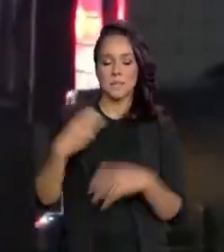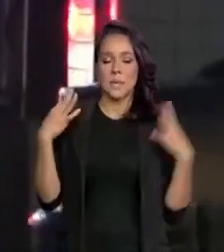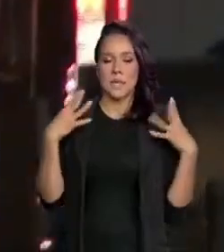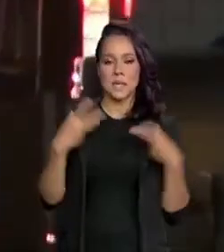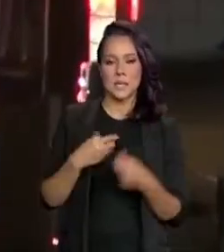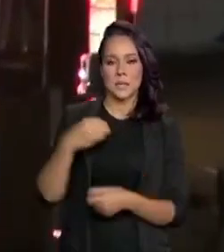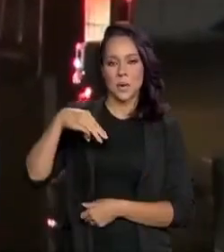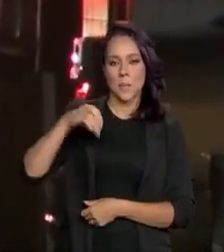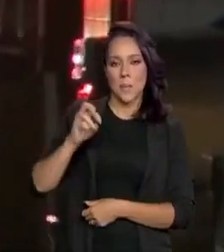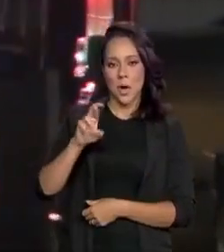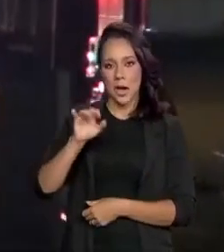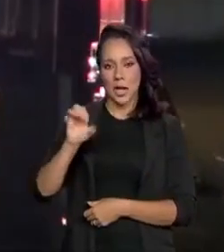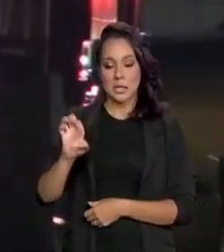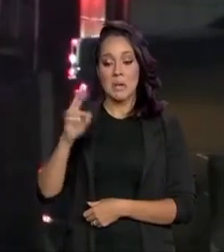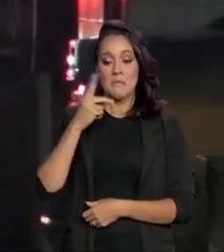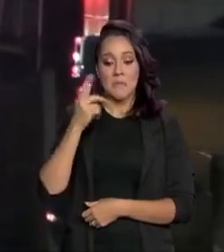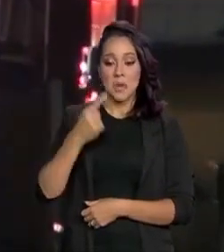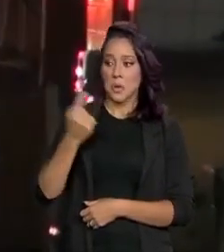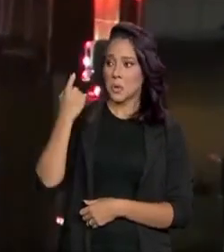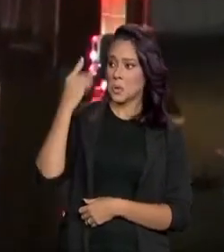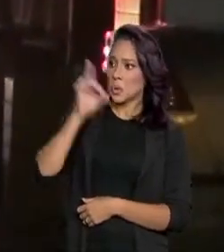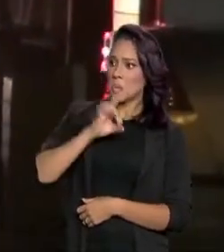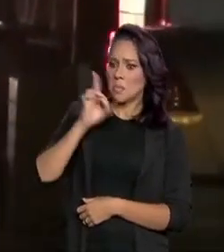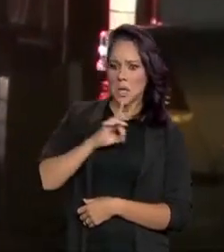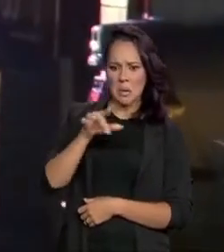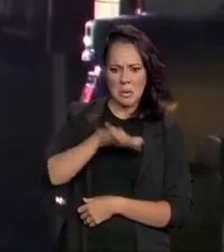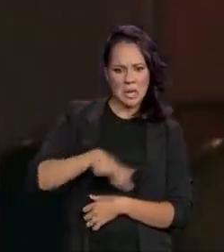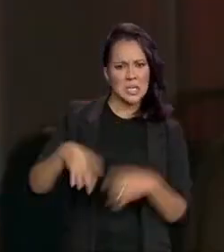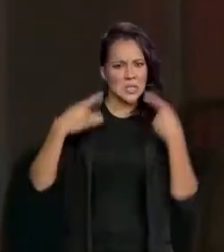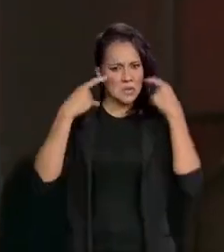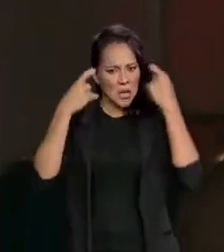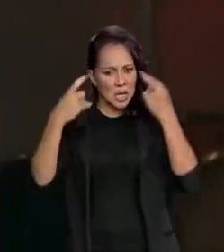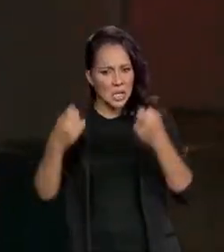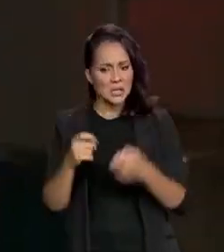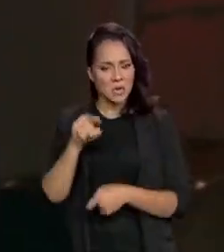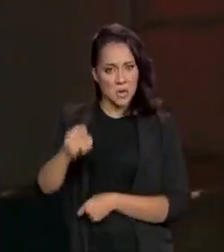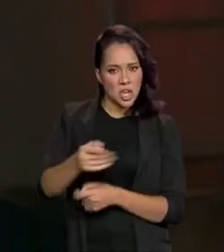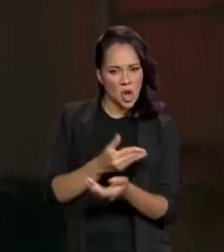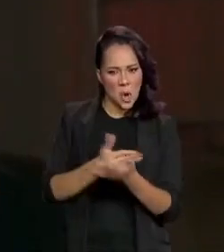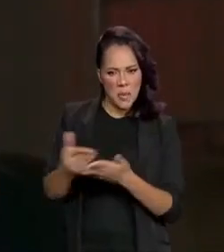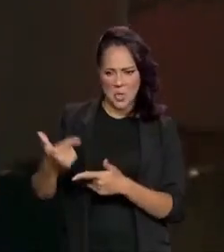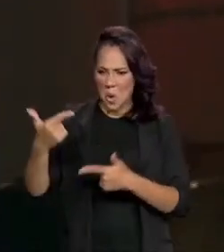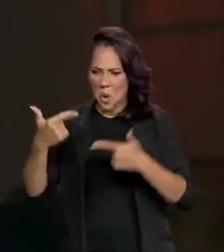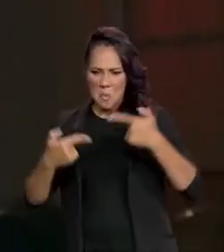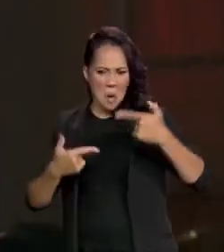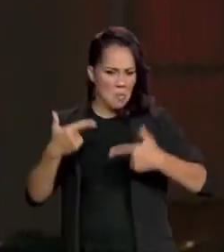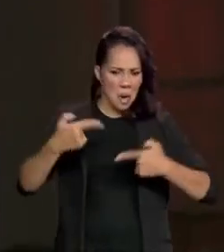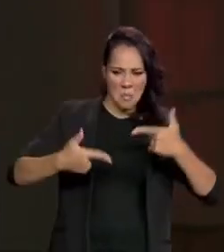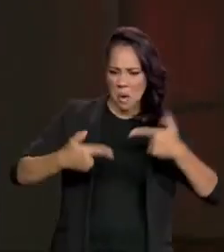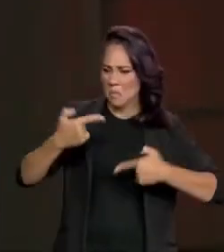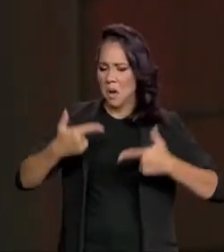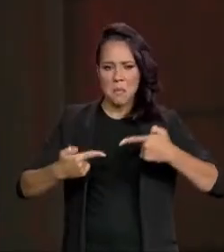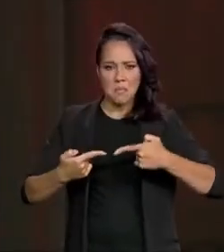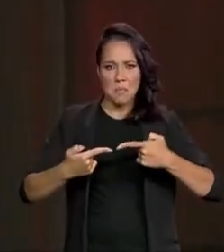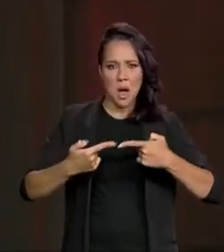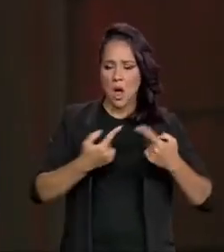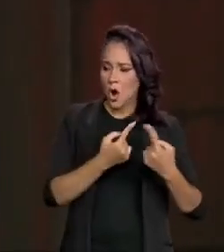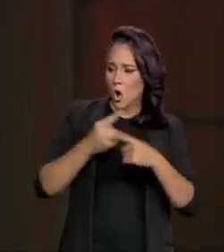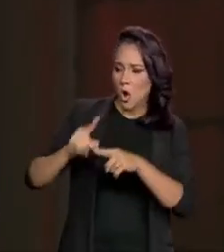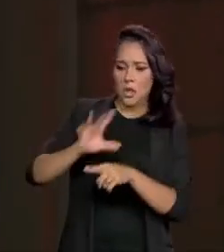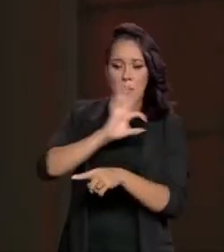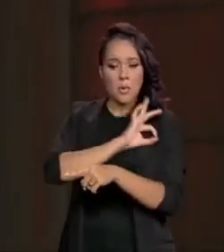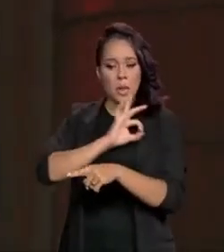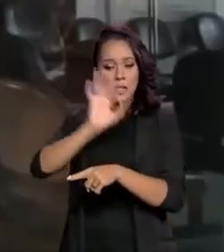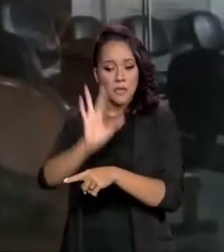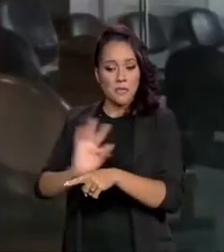domingo como um gravíssimo cenário de violência quando Jefferson iniciou um verdadeiro confronto de guerra contra a Polícia